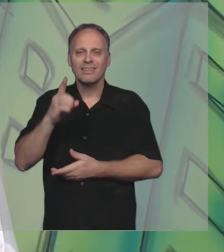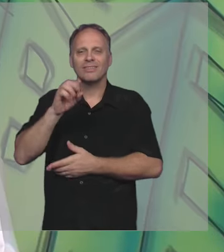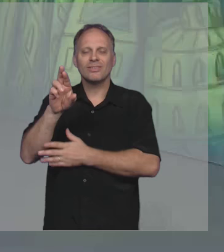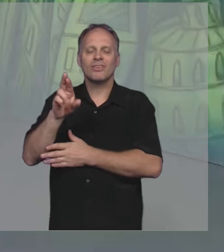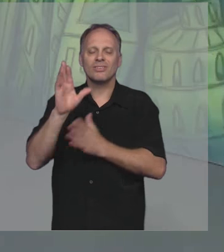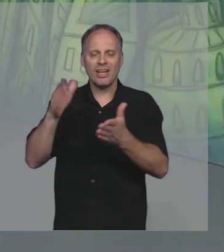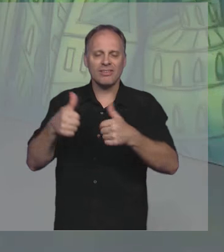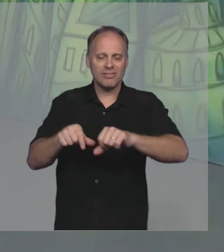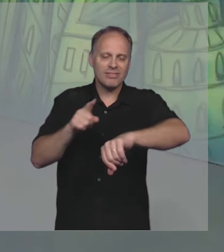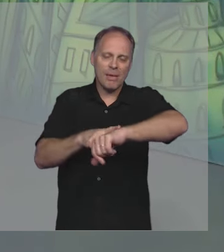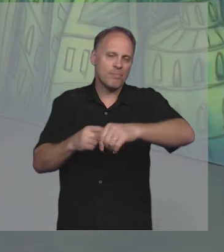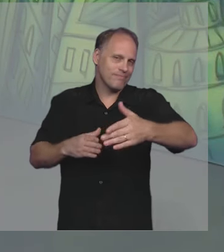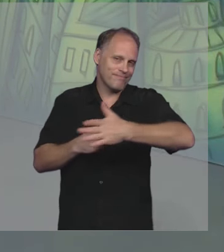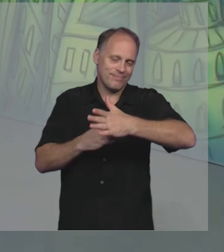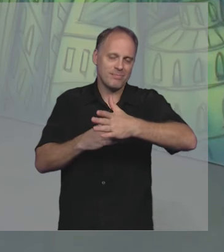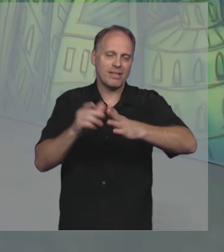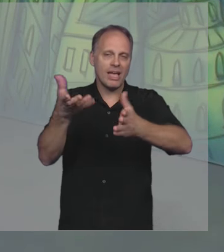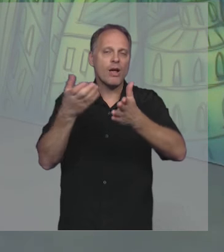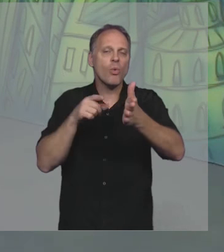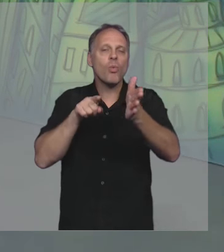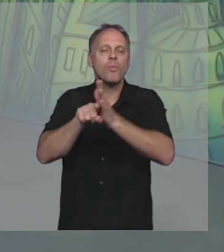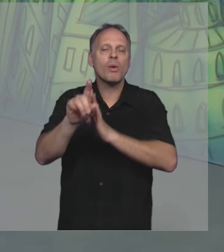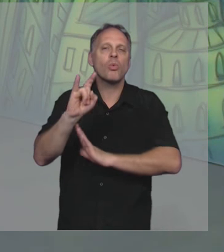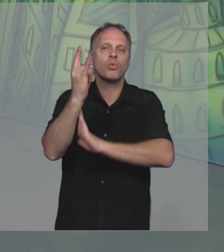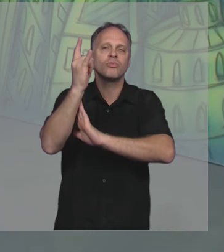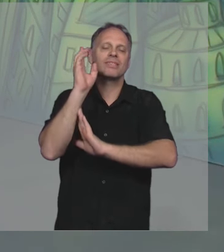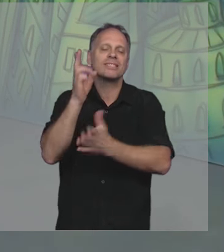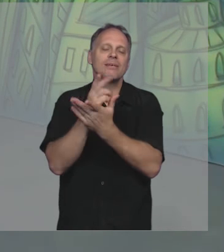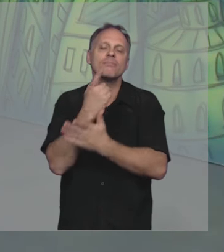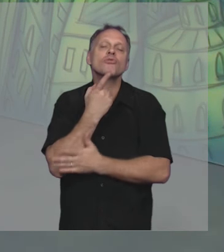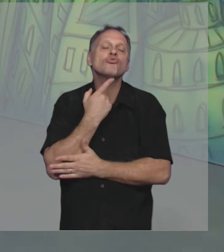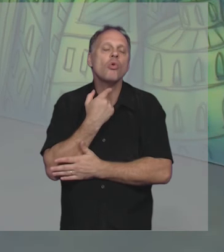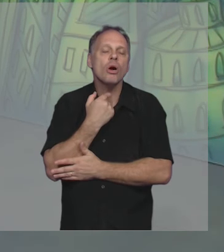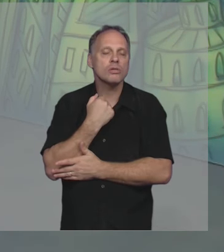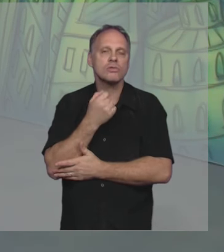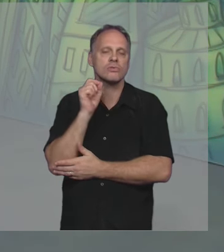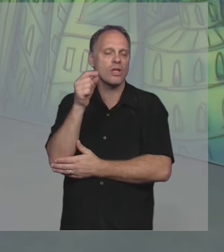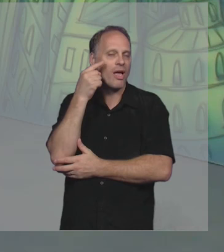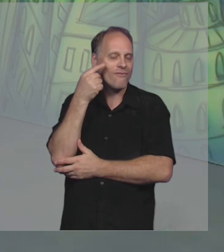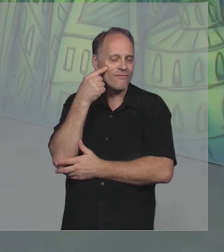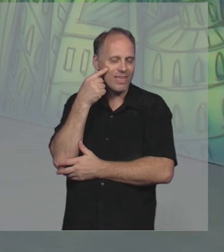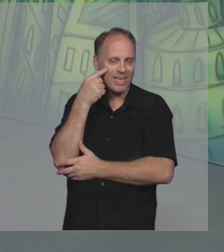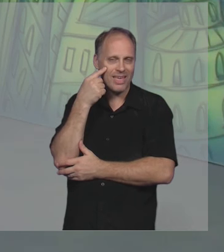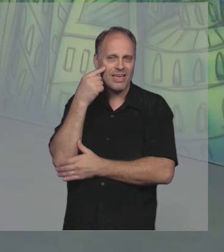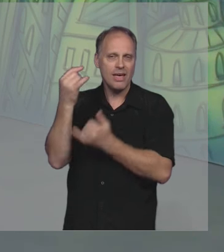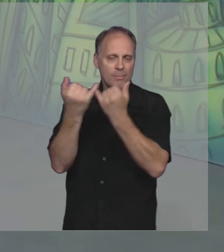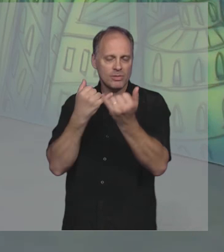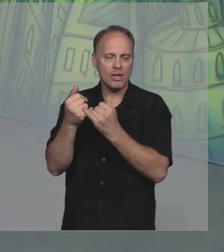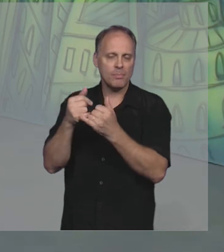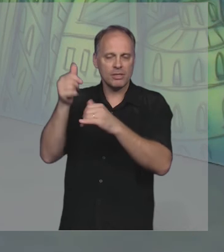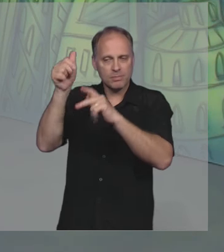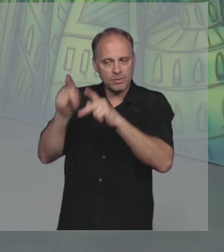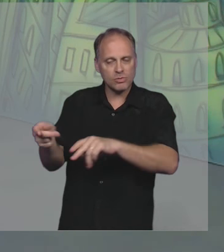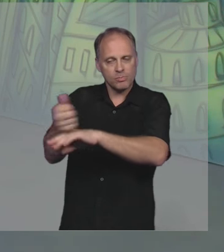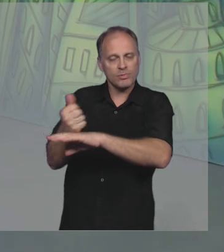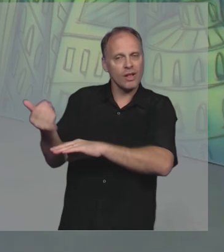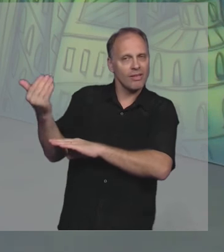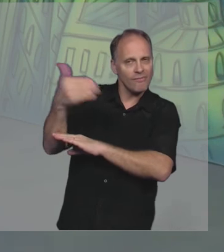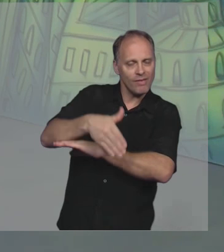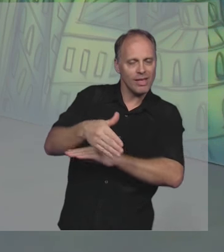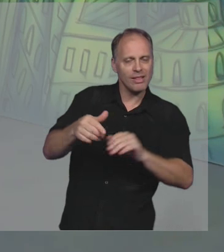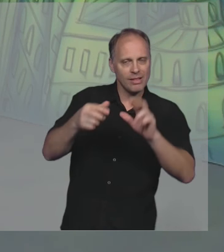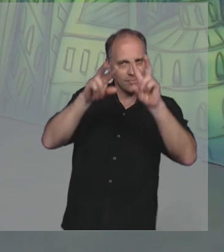está estourando nosso tempo, mas eu quero fazer uma última pergunta. Eu sempre gosto de ouvir, né, os profissionais que vêm aqui sobre os temas,